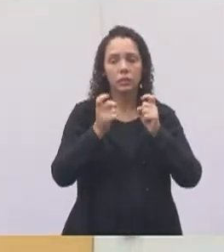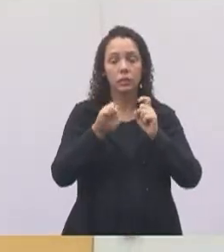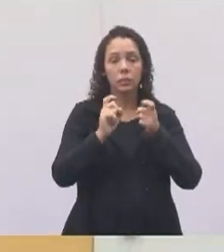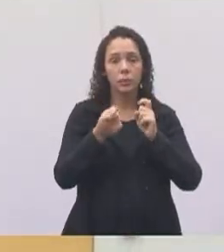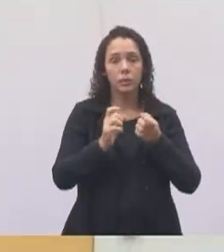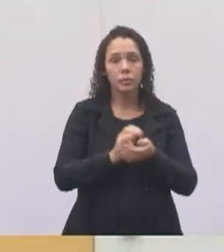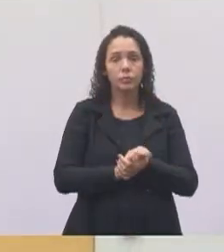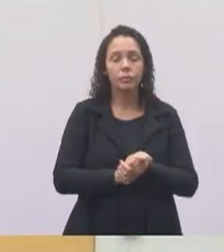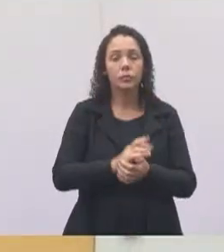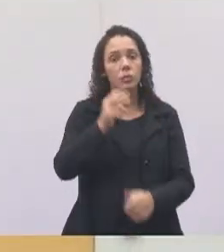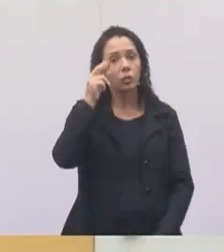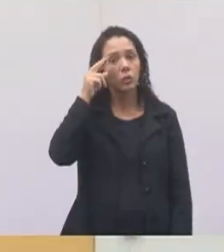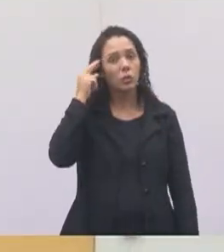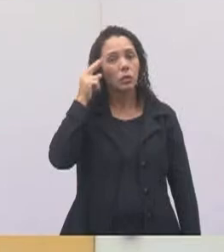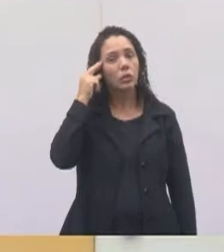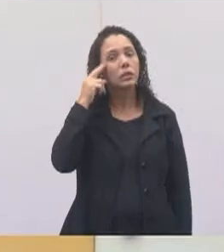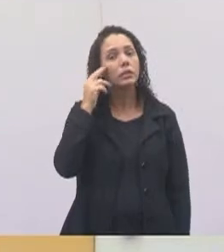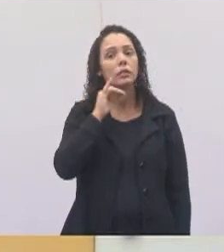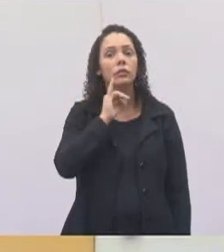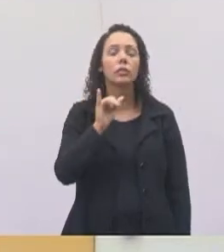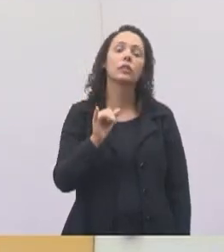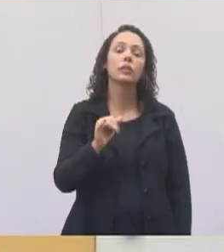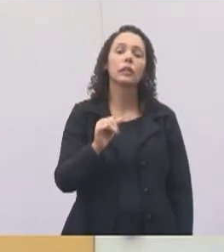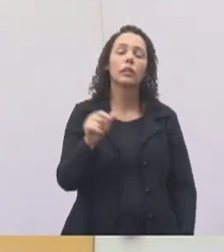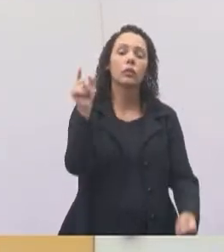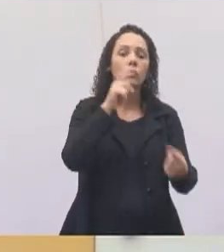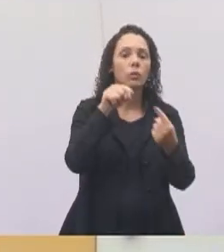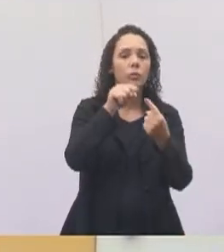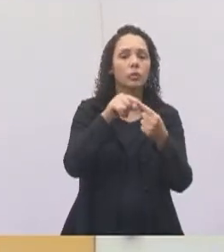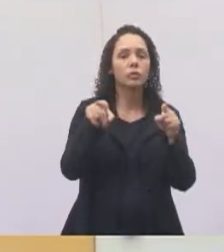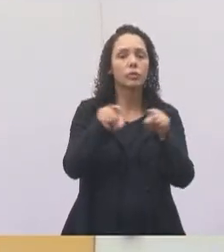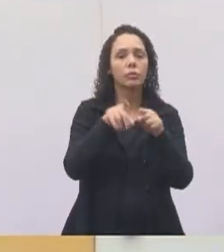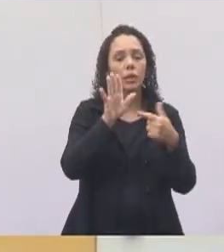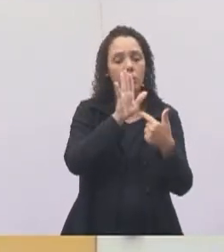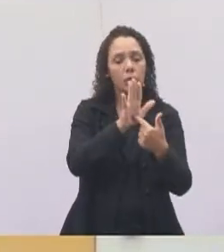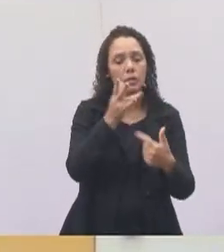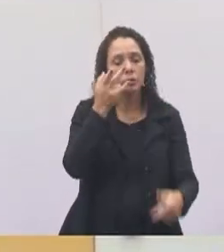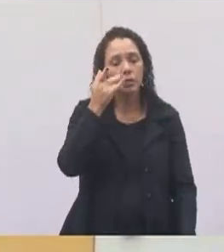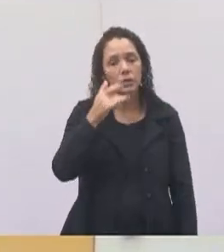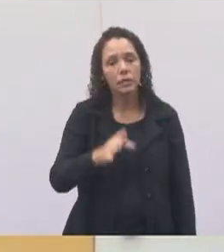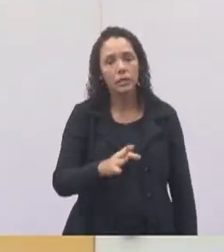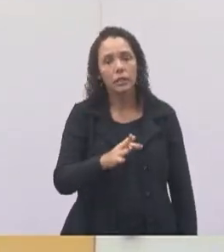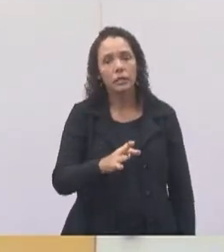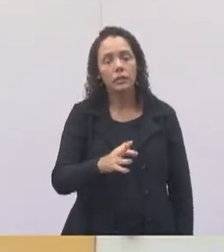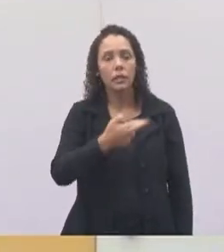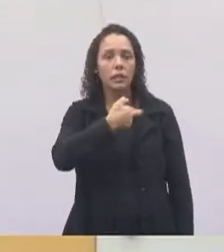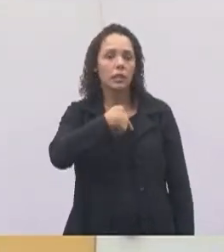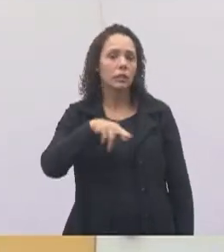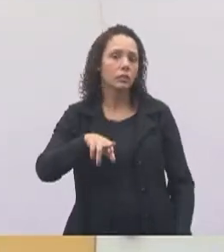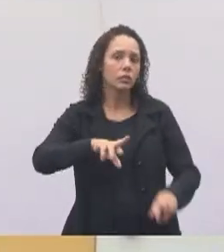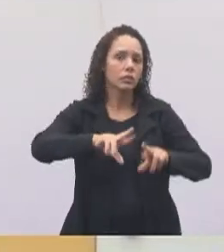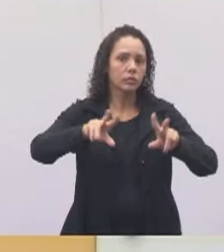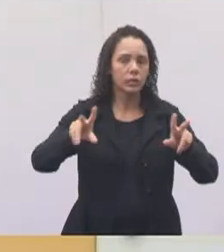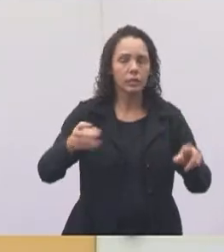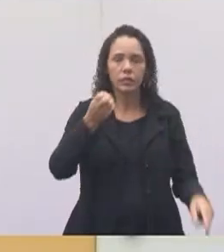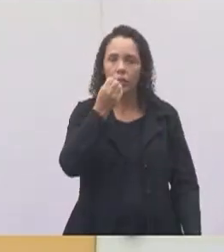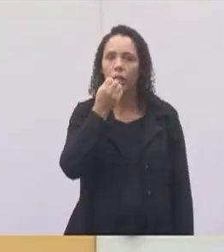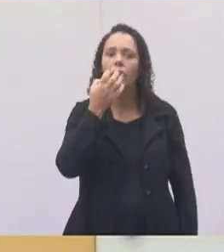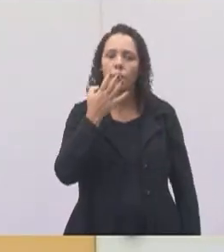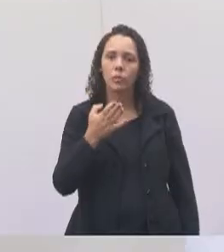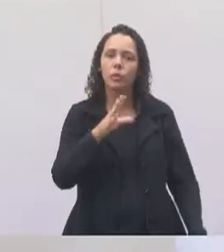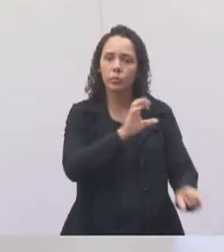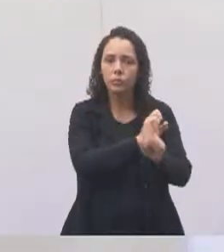Roninha conclui que a intenção desse projeto também visa mostrar às crianças que as diferenças de credo são saudáveis dentro